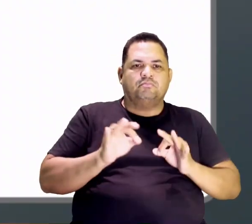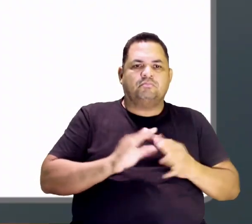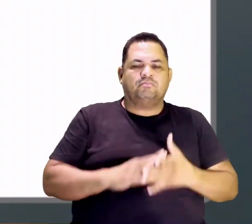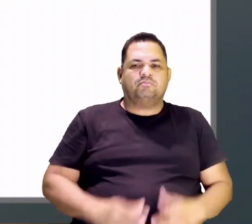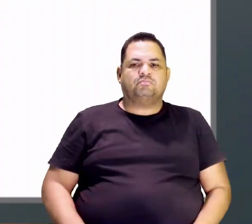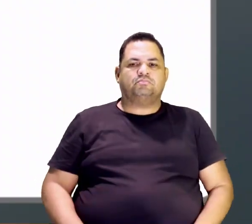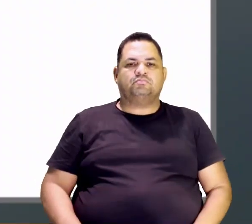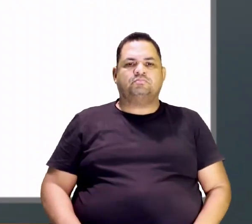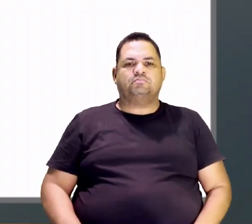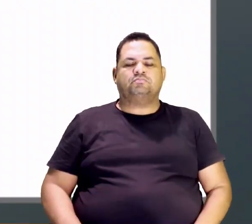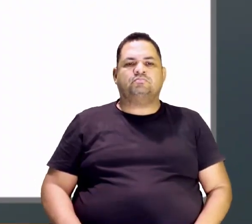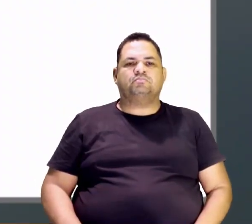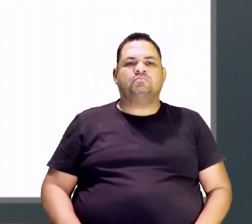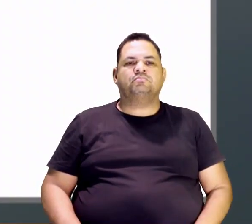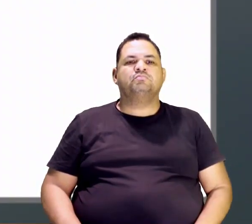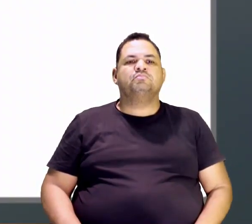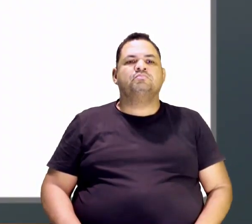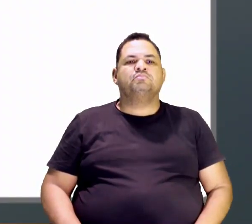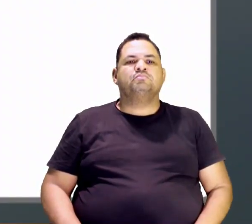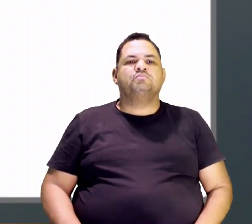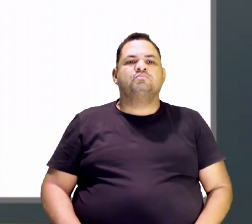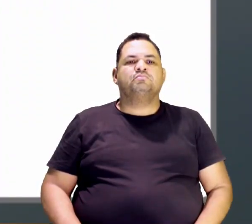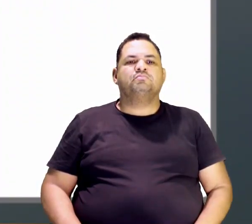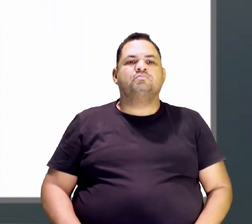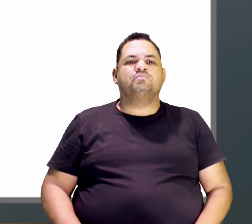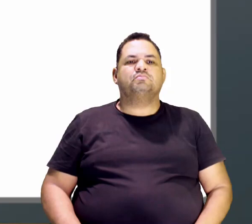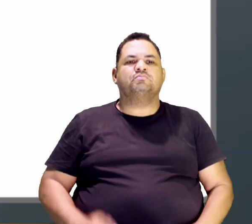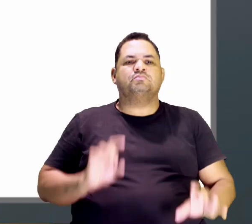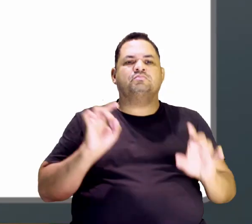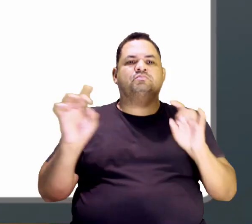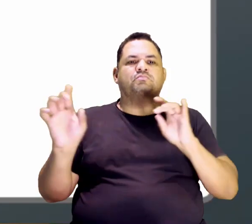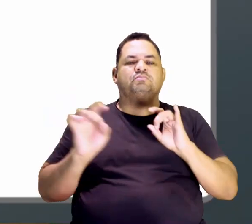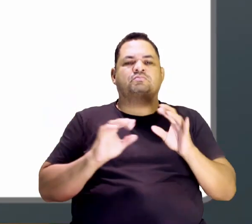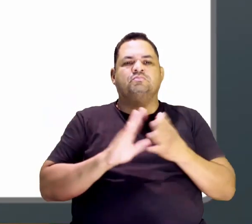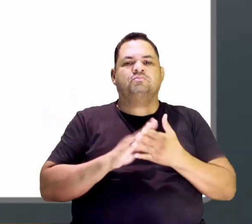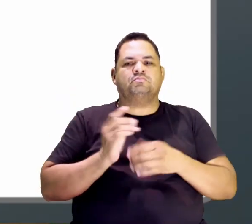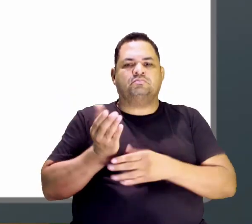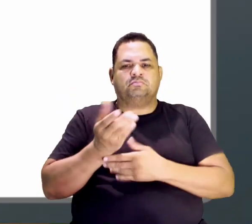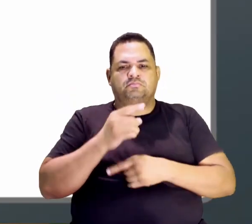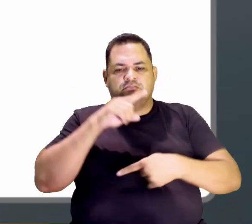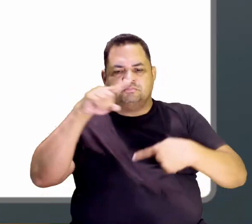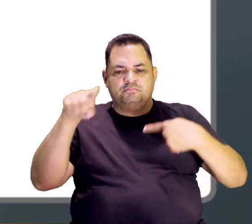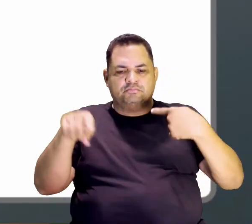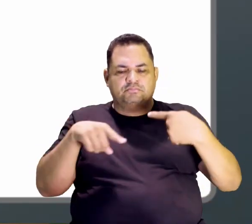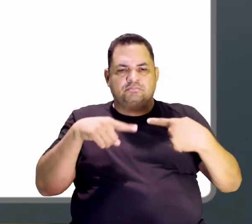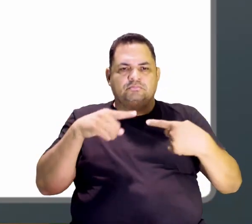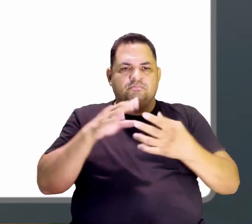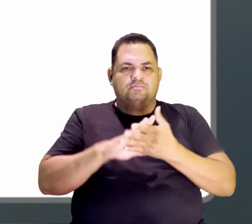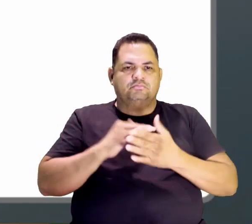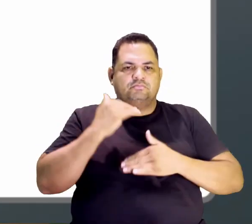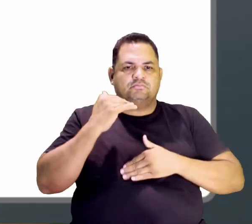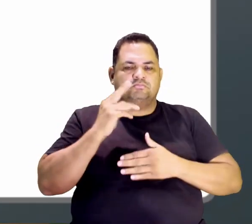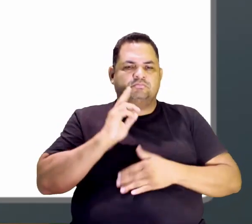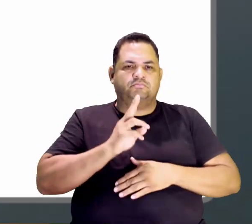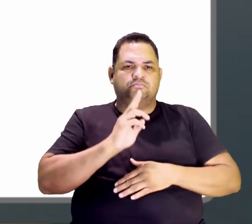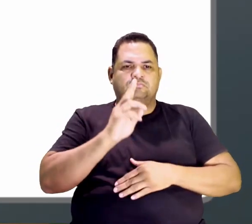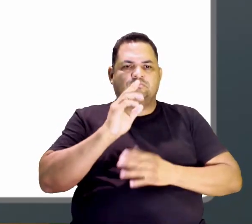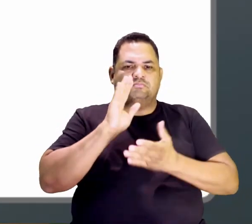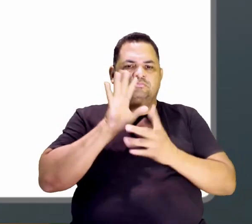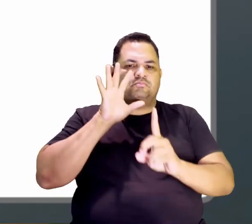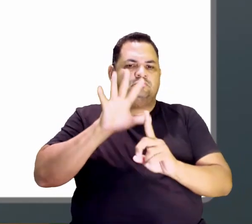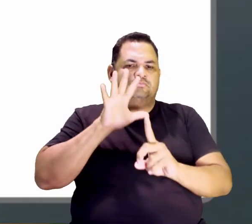faz, certo? E aí, cada um desses interesses aí, esses processos, eles vão interferir